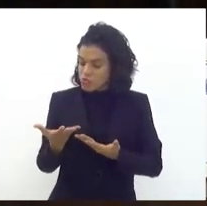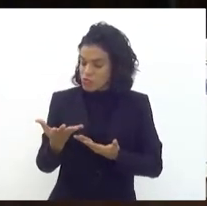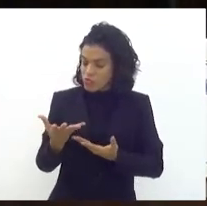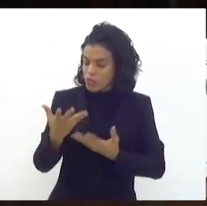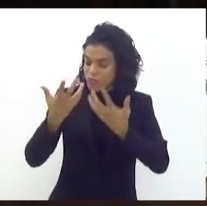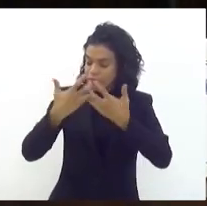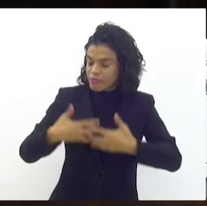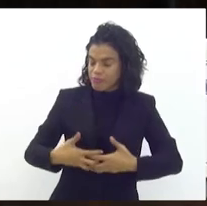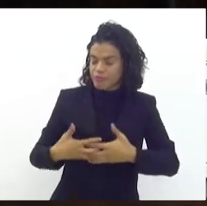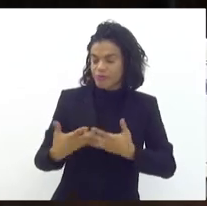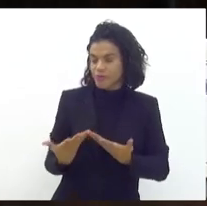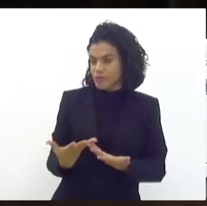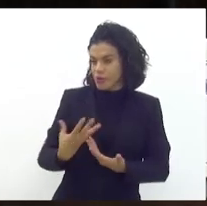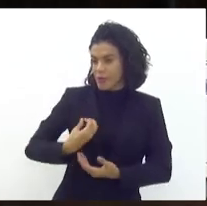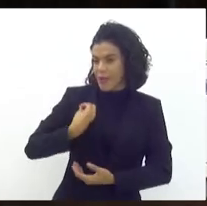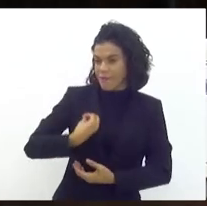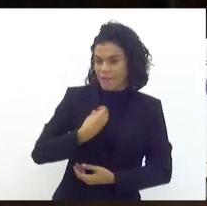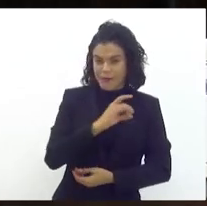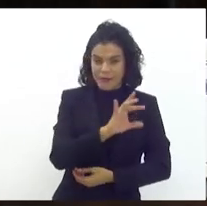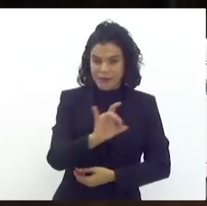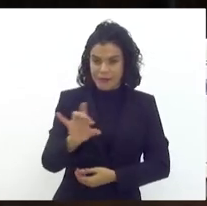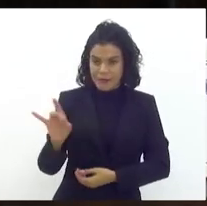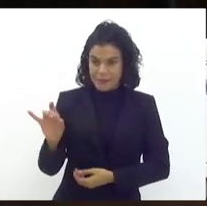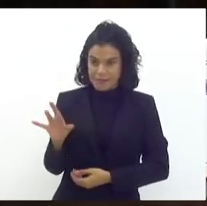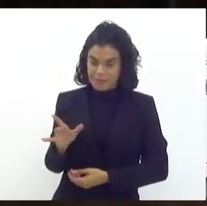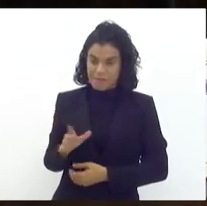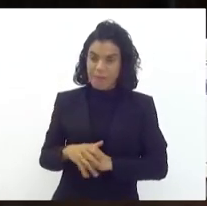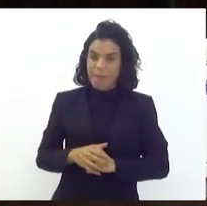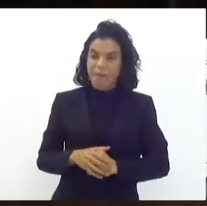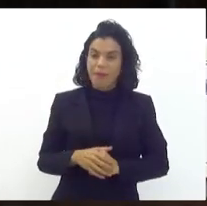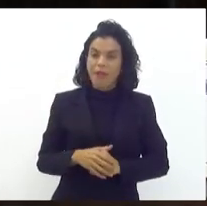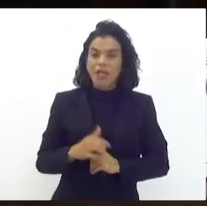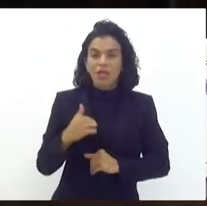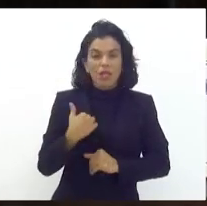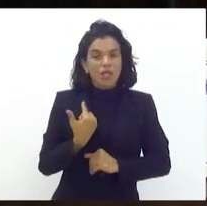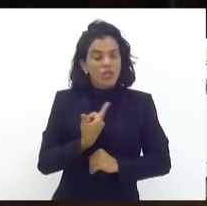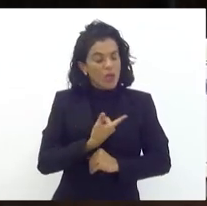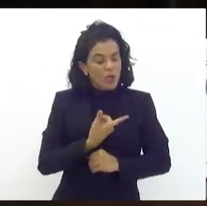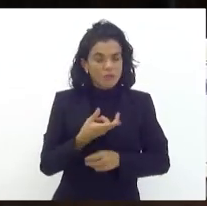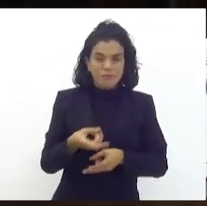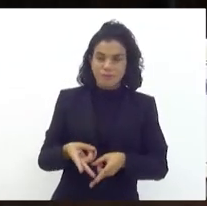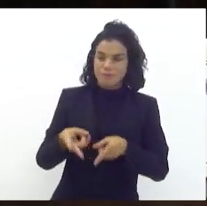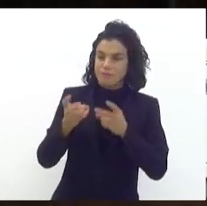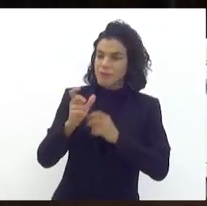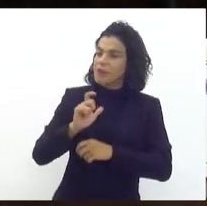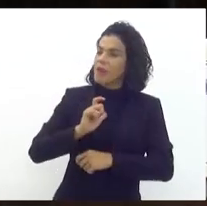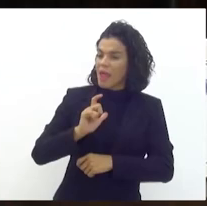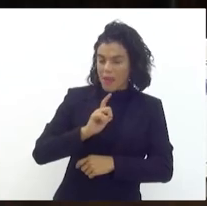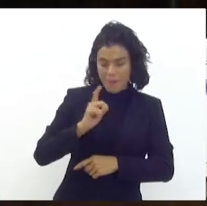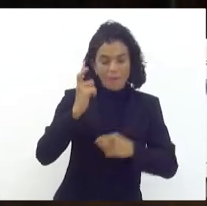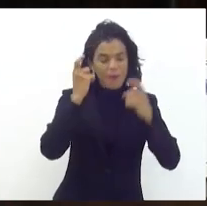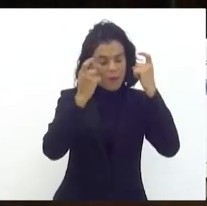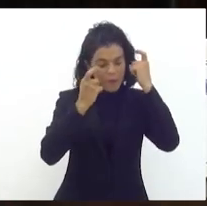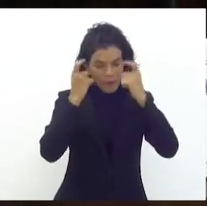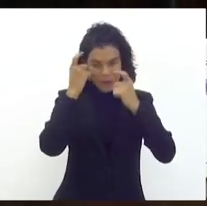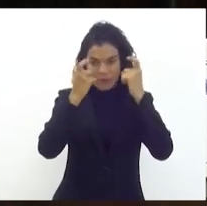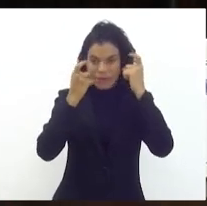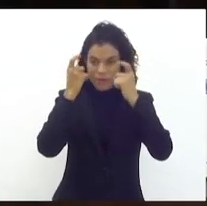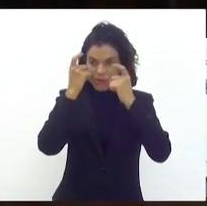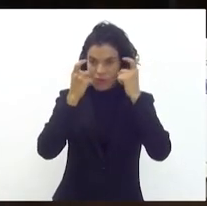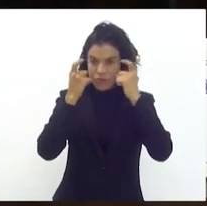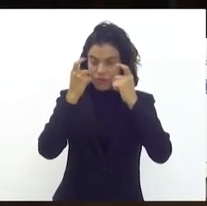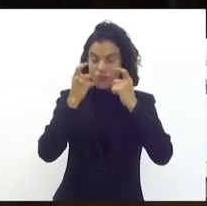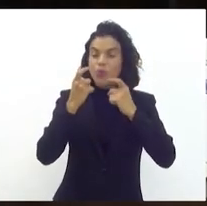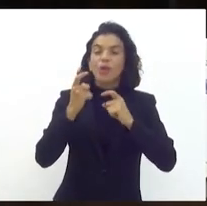a pergunta que todo empresário quer fazer né E quando a gente vê existe uma preocupação muito grande com